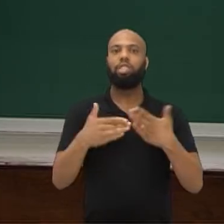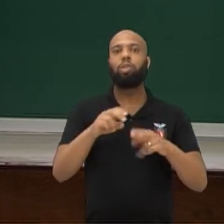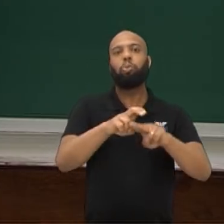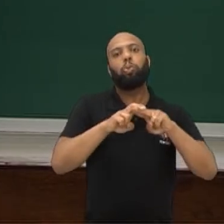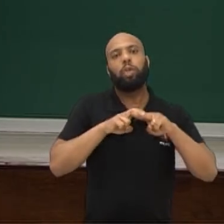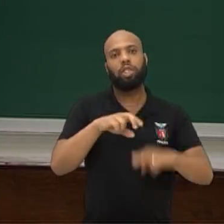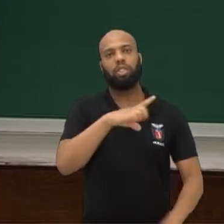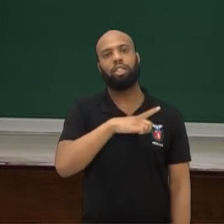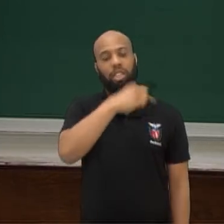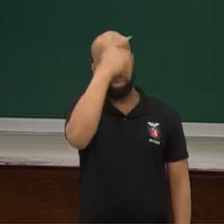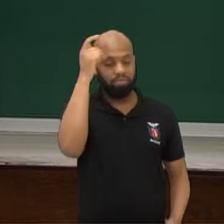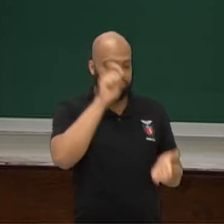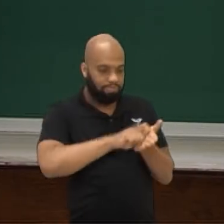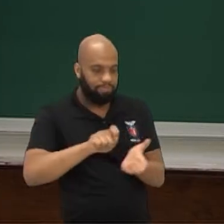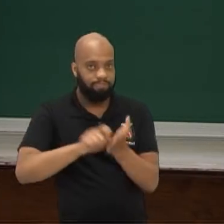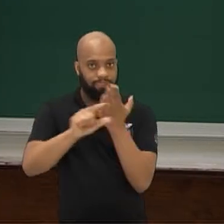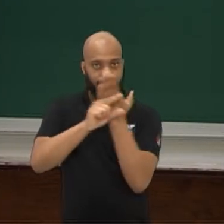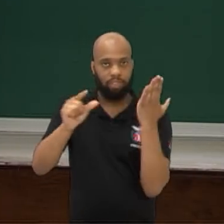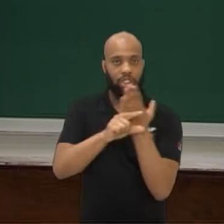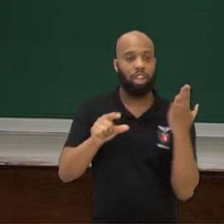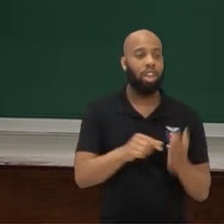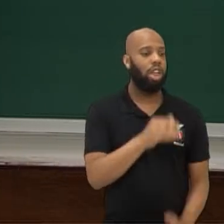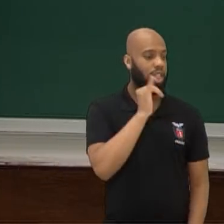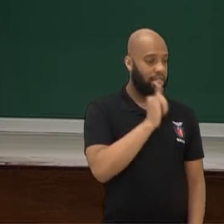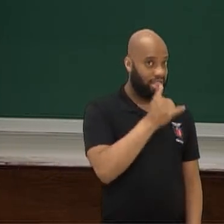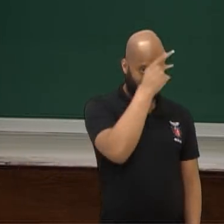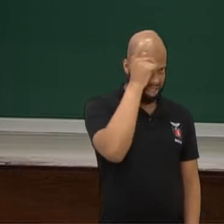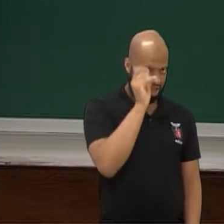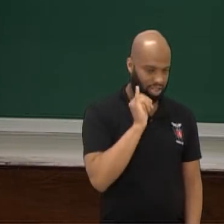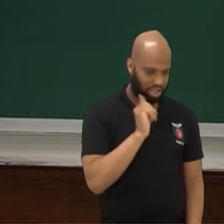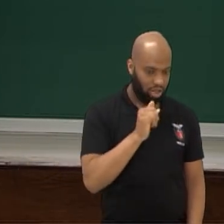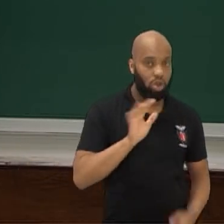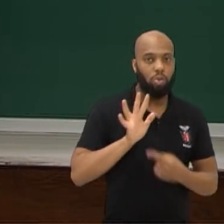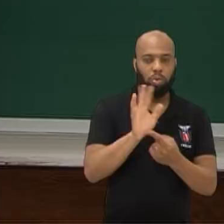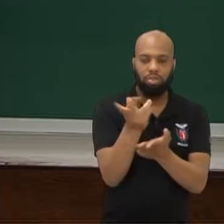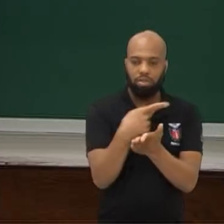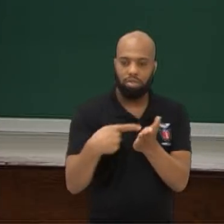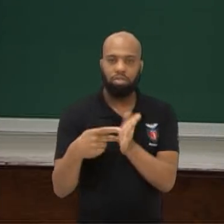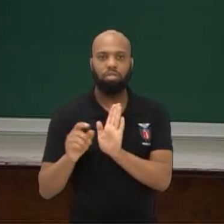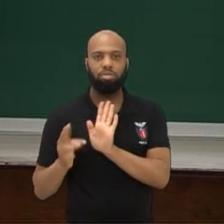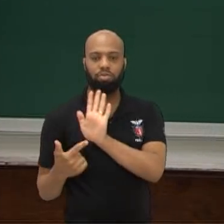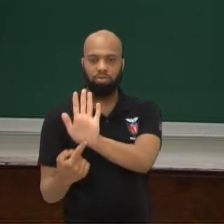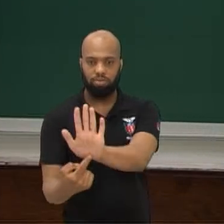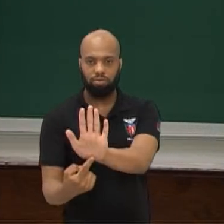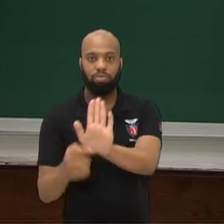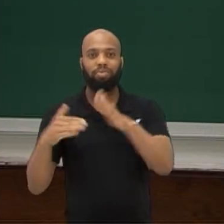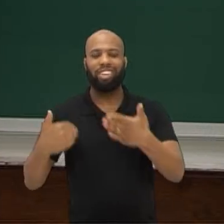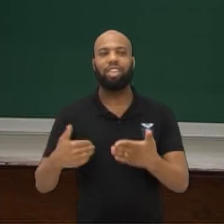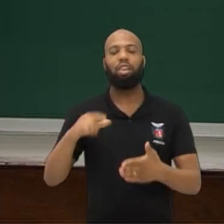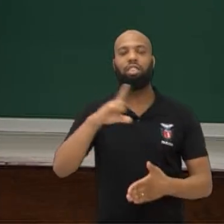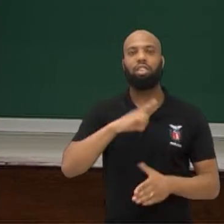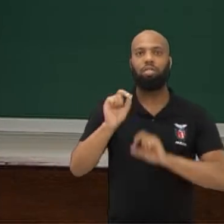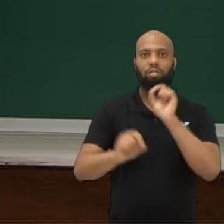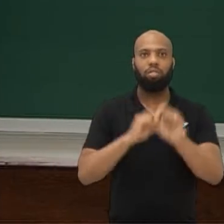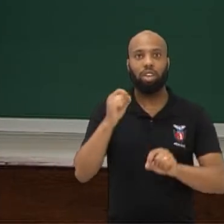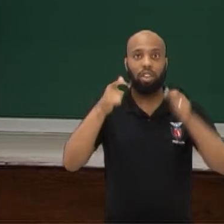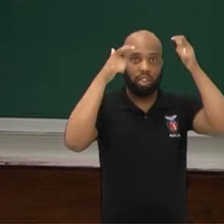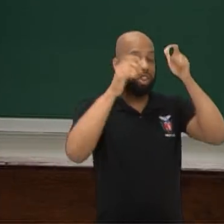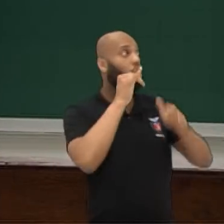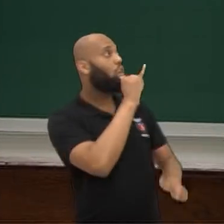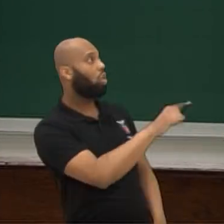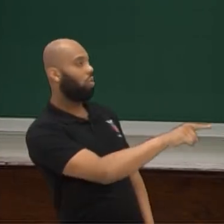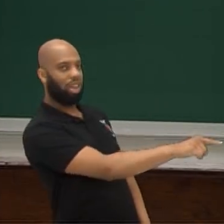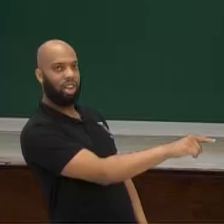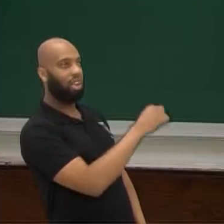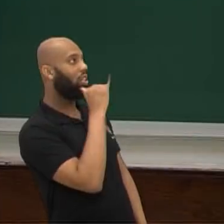Então, quando o escritor coloca lá, o narrador mostrou-lhe o seu desenho, o narrador Pequeno Príncipe disse-lhe, ao invés